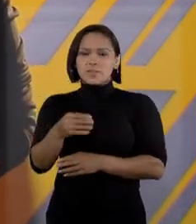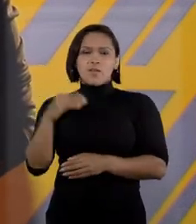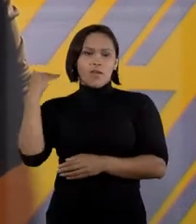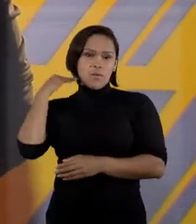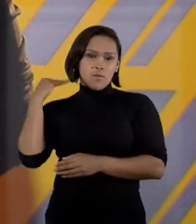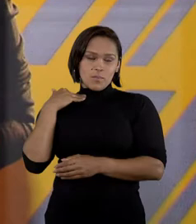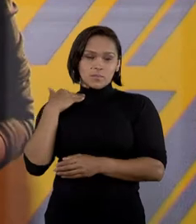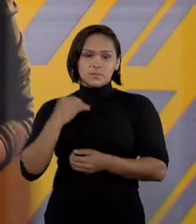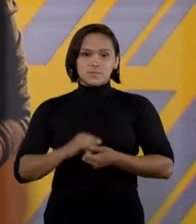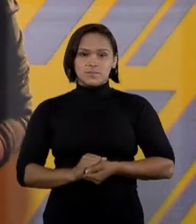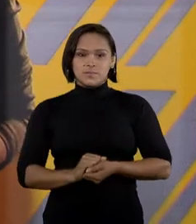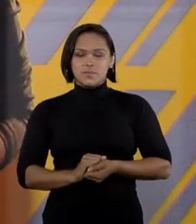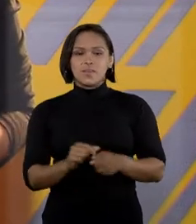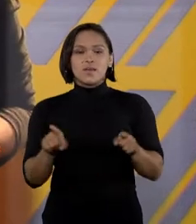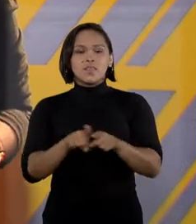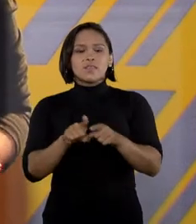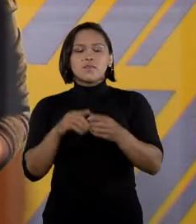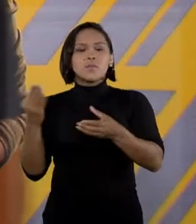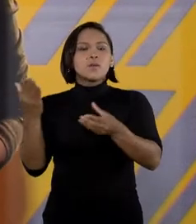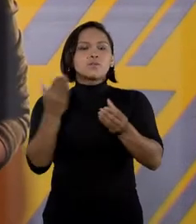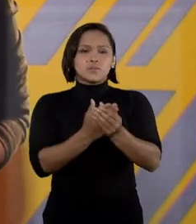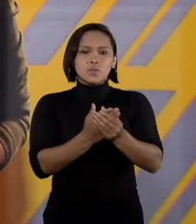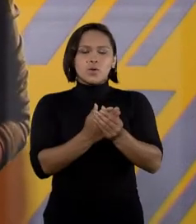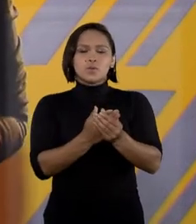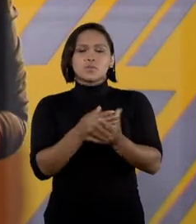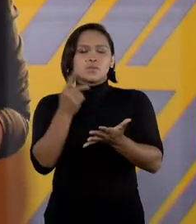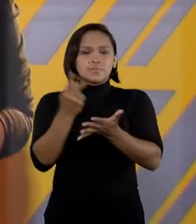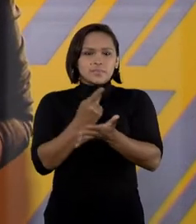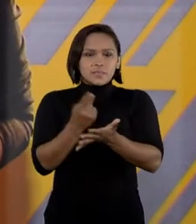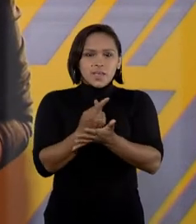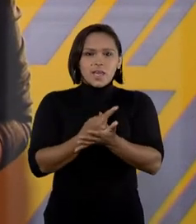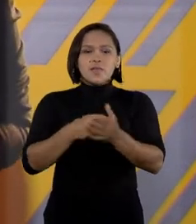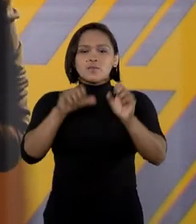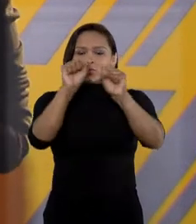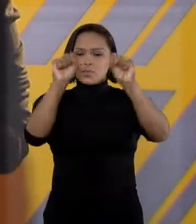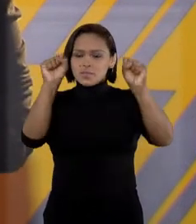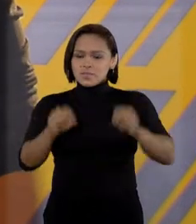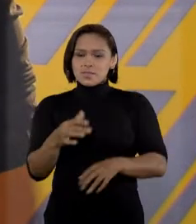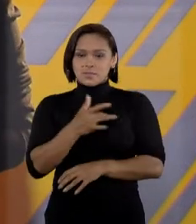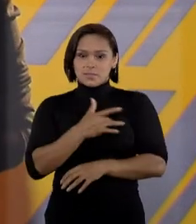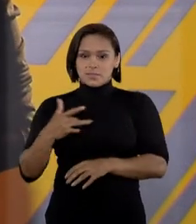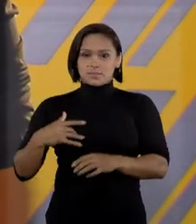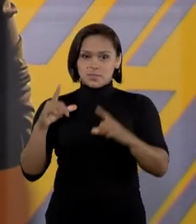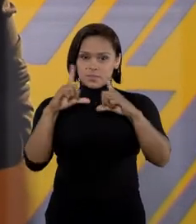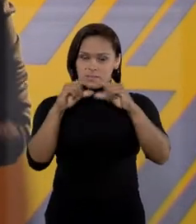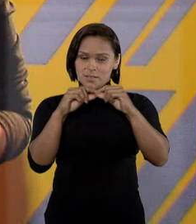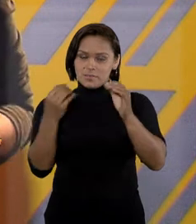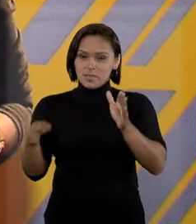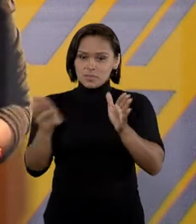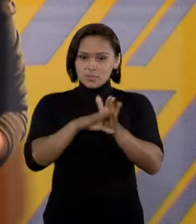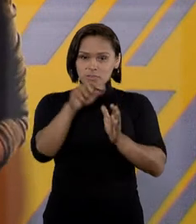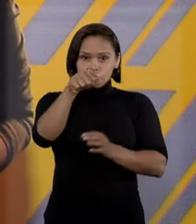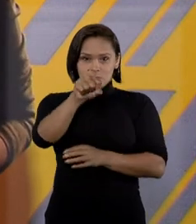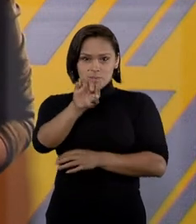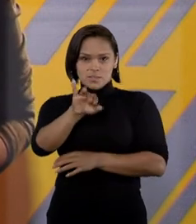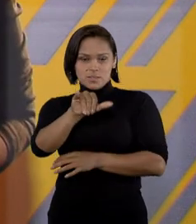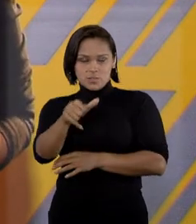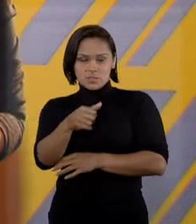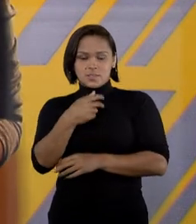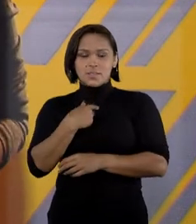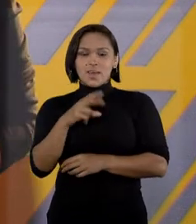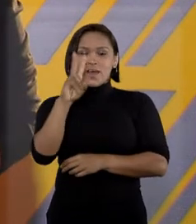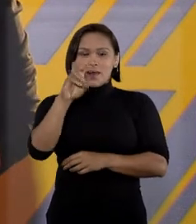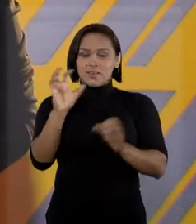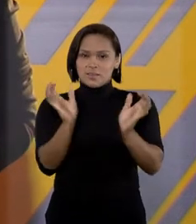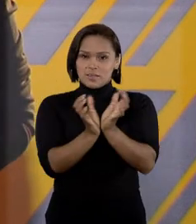públicos. Um outro caso, também envolvendo supostas irregularidades no sistema de saúde do DF, veio parar no STJ.